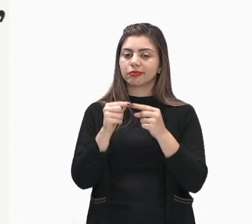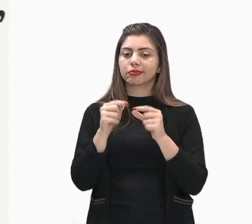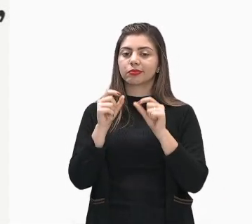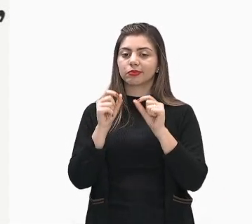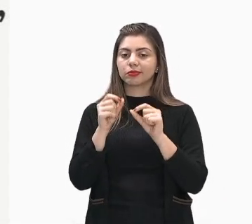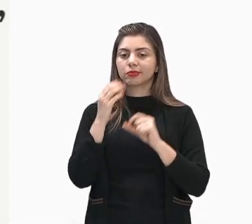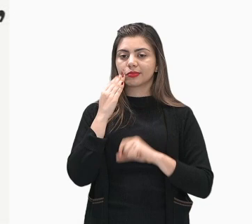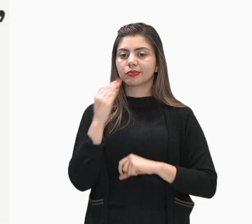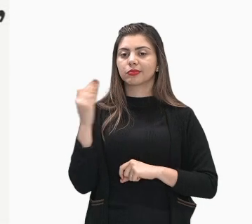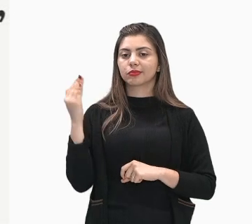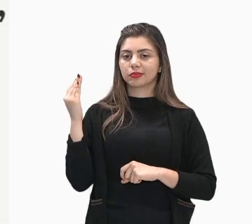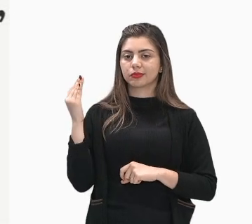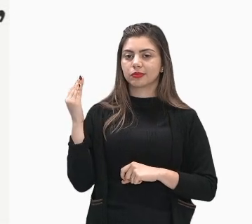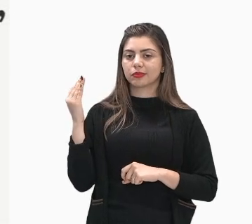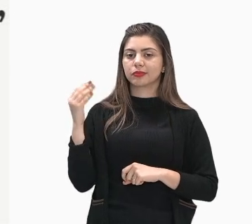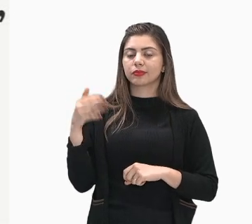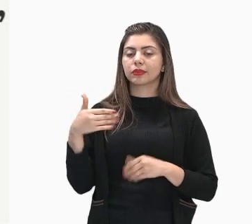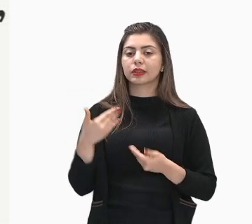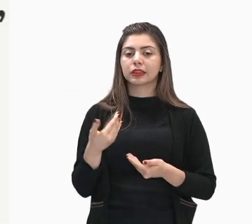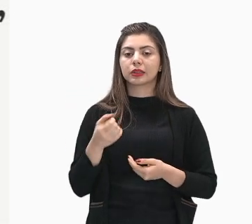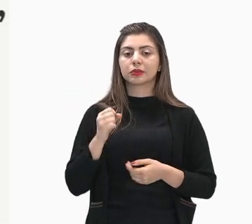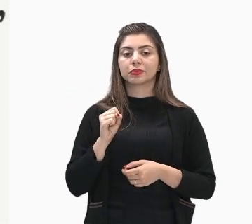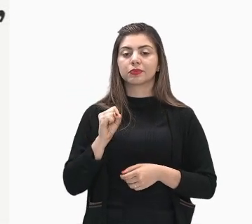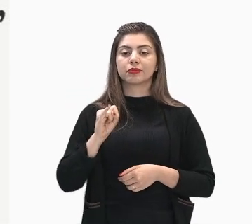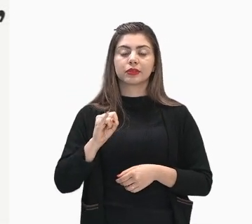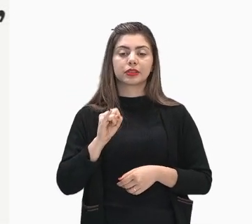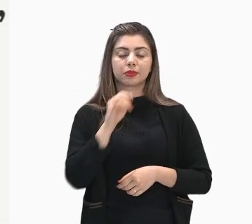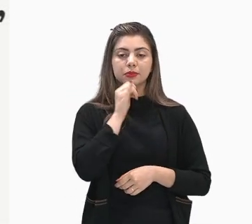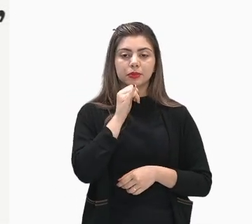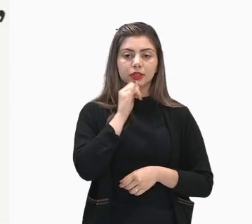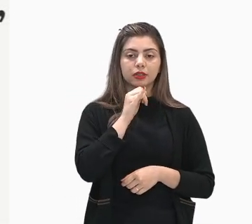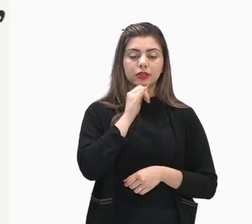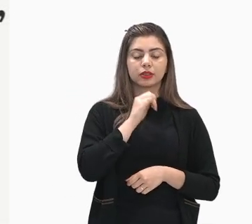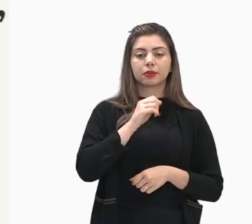atração, né? Quando eu coloco polo sul